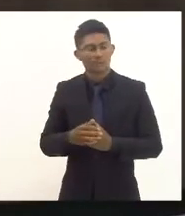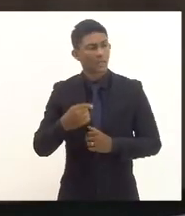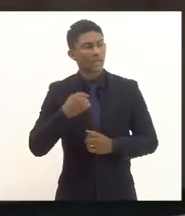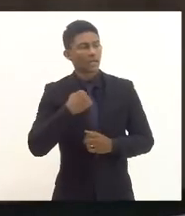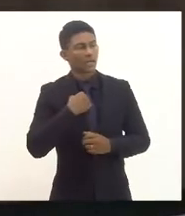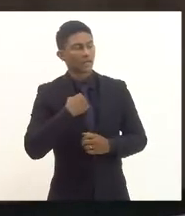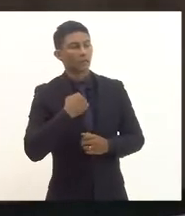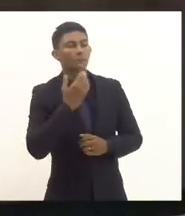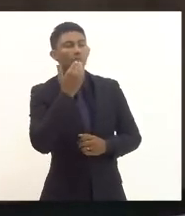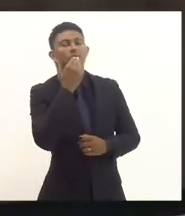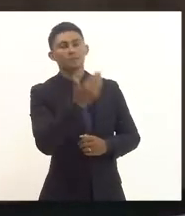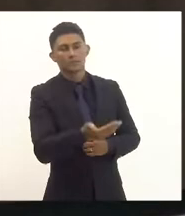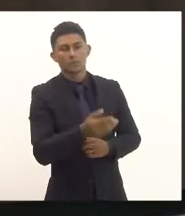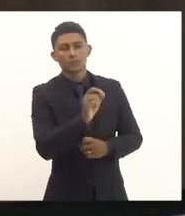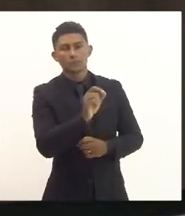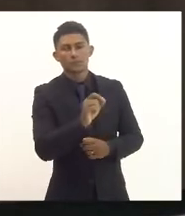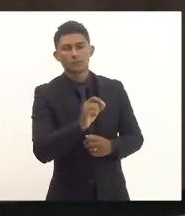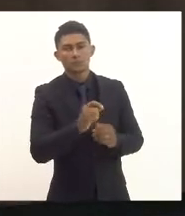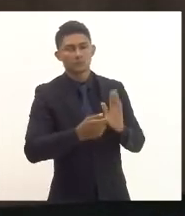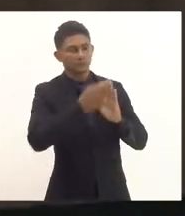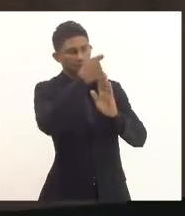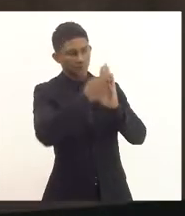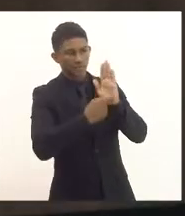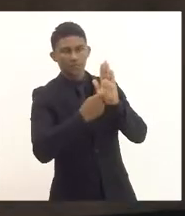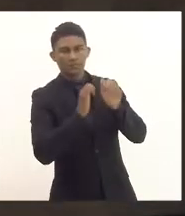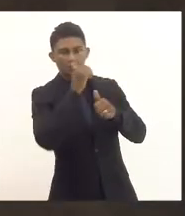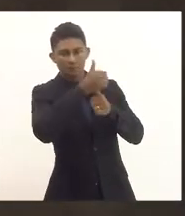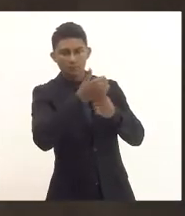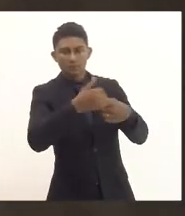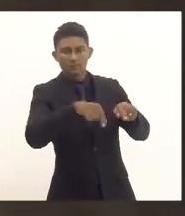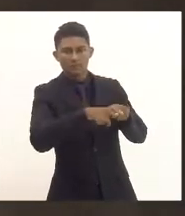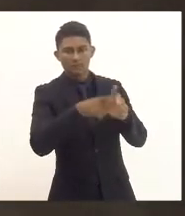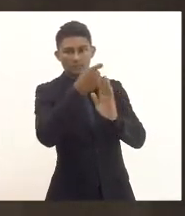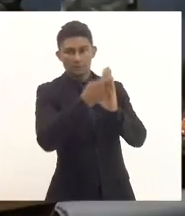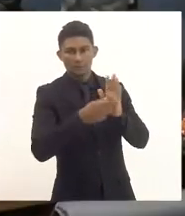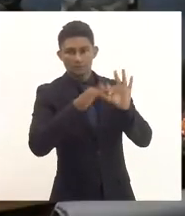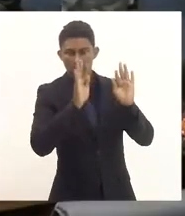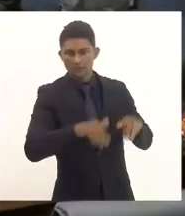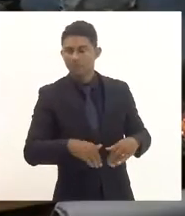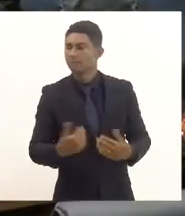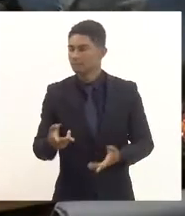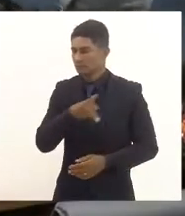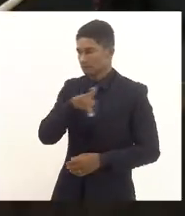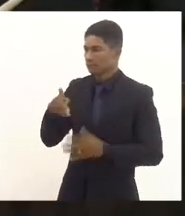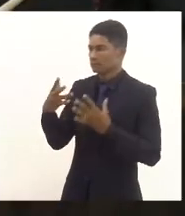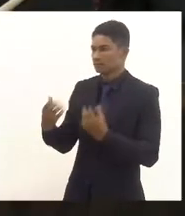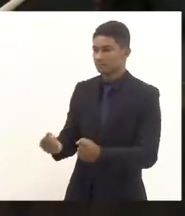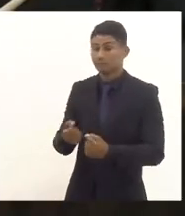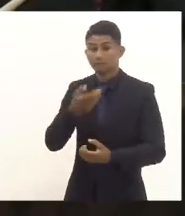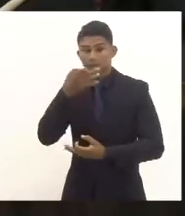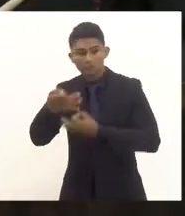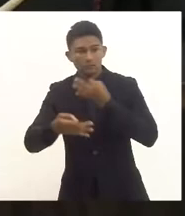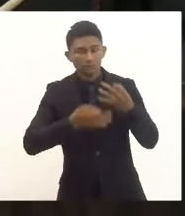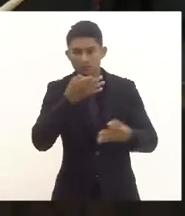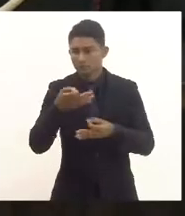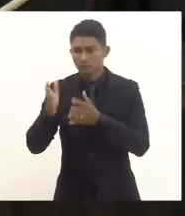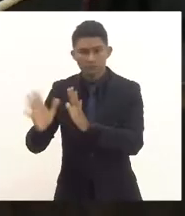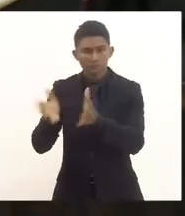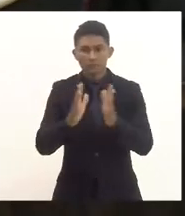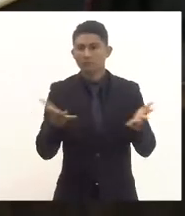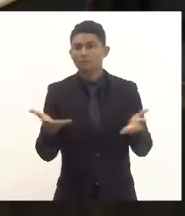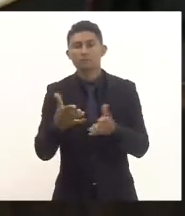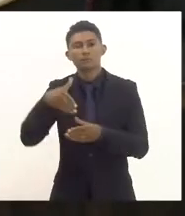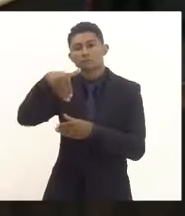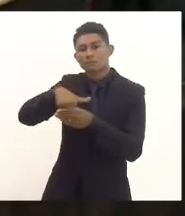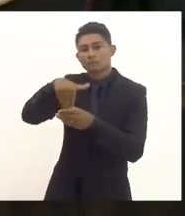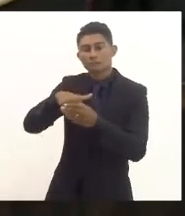pedi queria solicitar o silêncio é concluído com substitutivo e pedindo forma final de redação que a presidência de férias os pareceres emitidos em